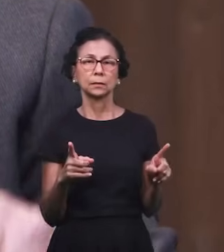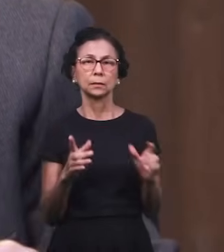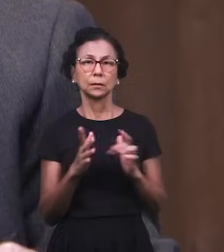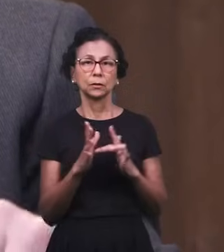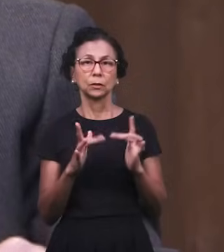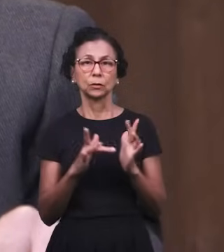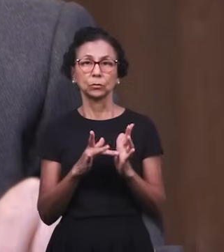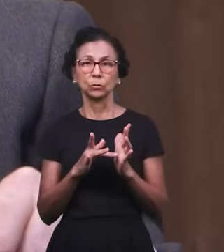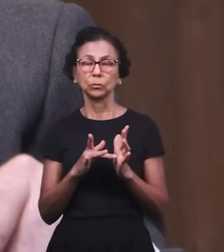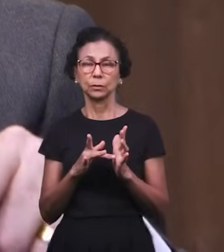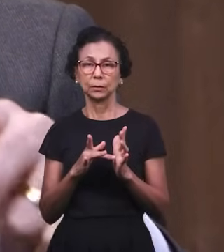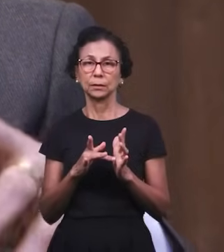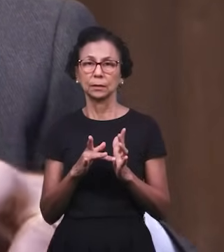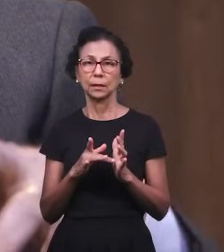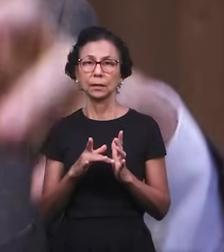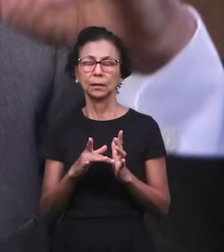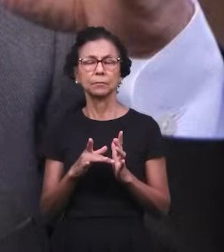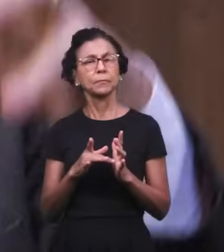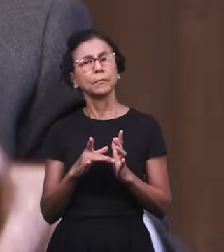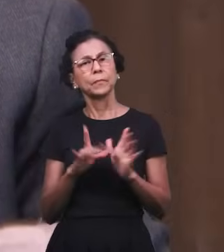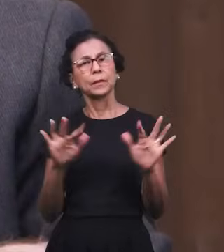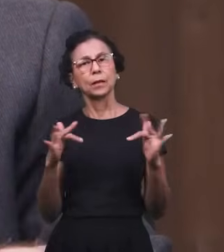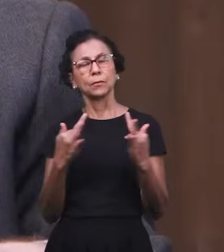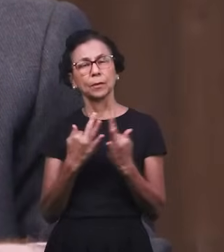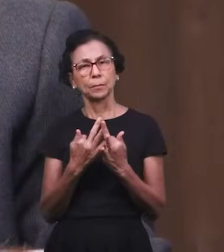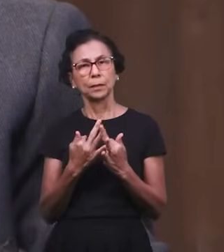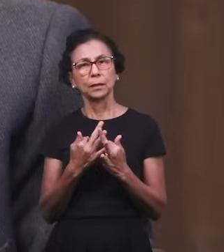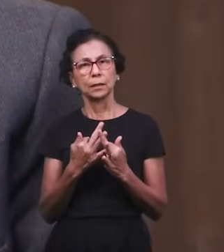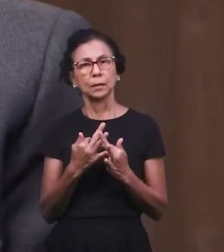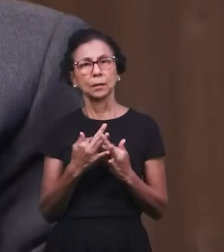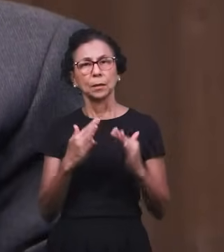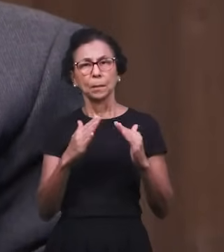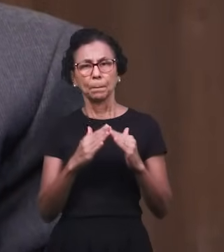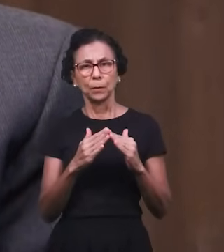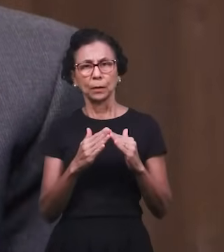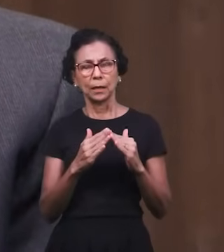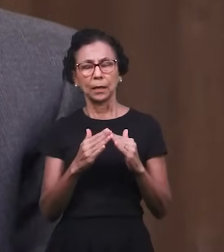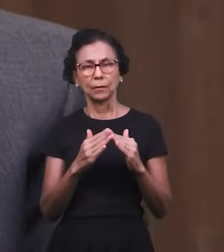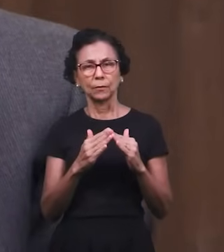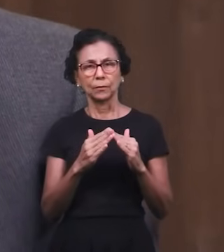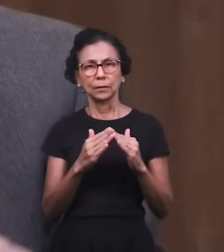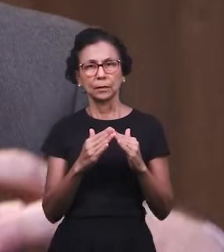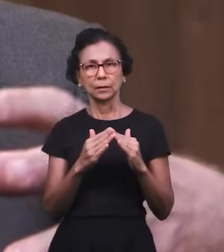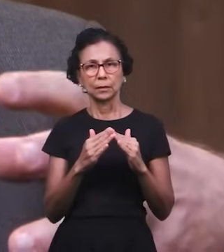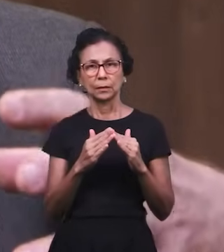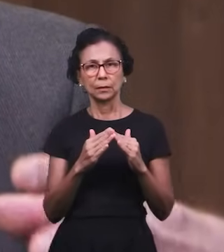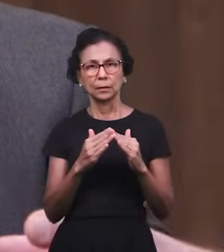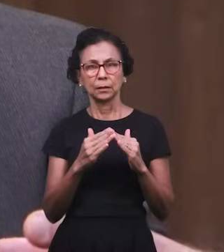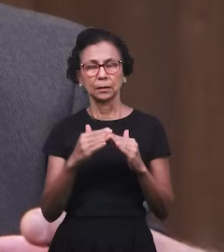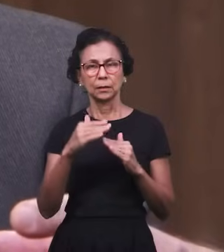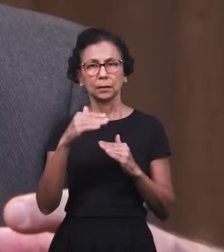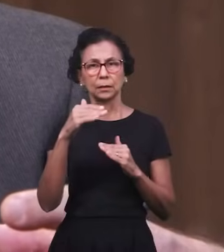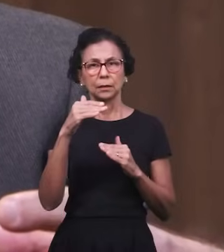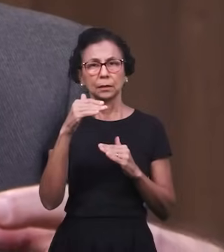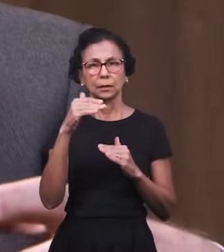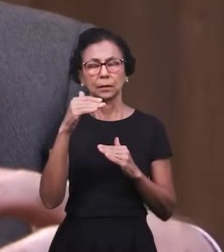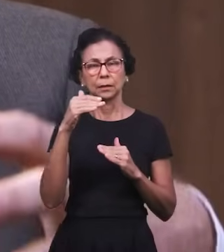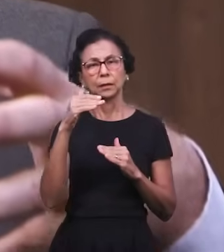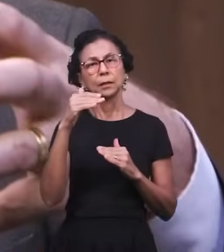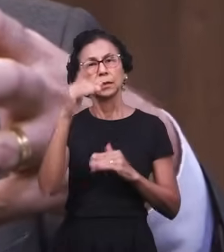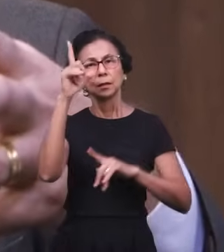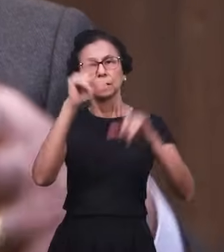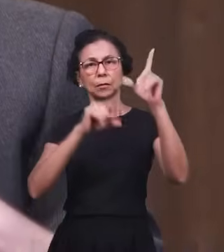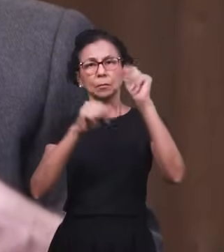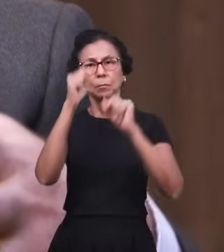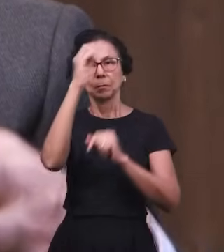um censo que foi estabelecido pelo governo, e eles tiveram que ir até Belém,